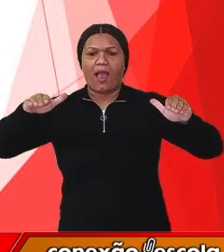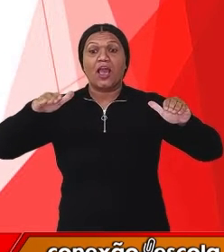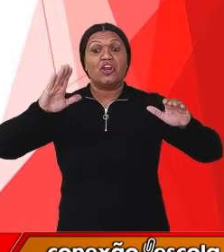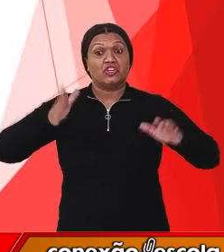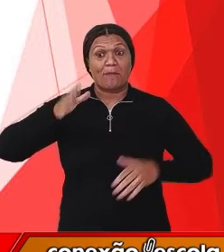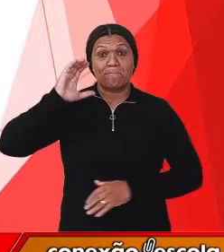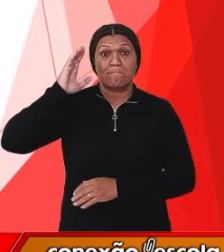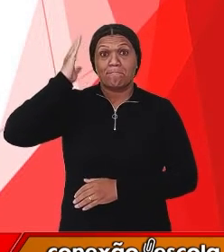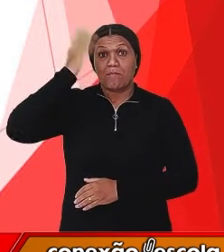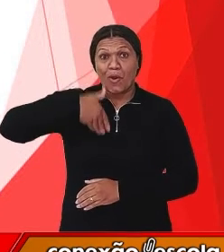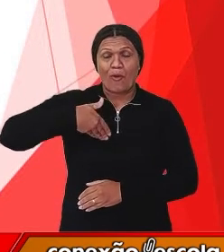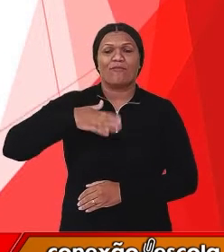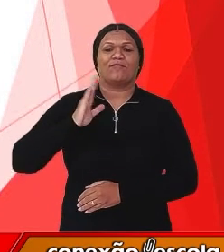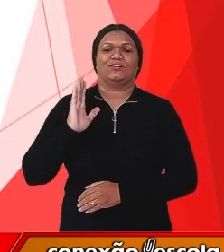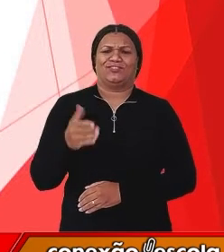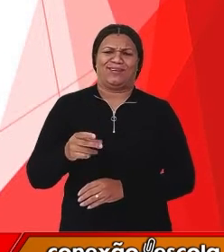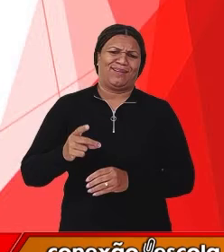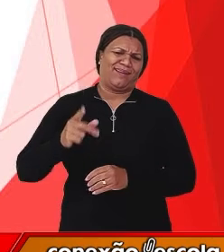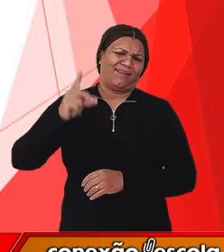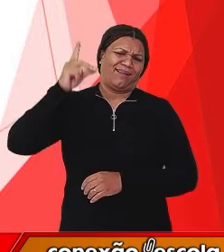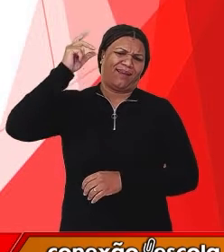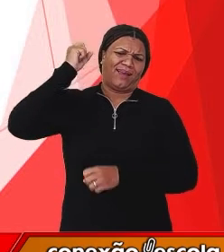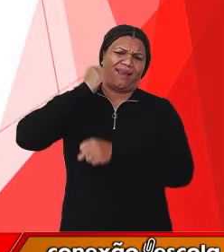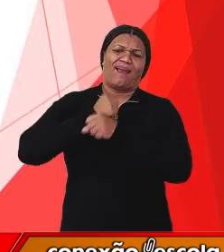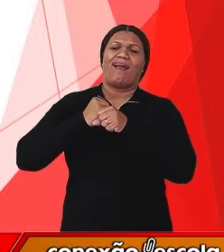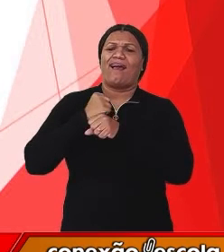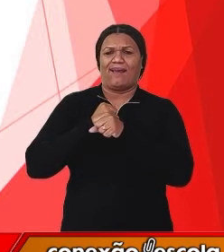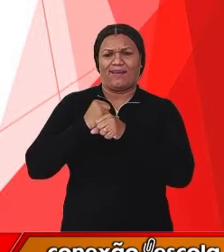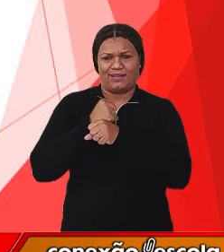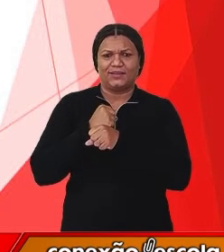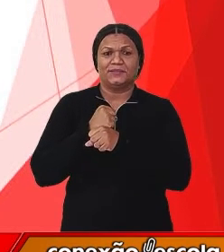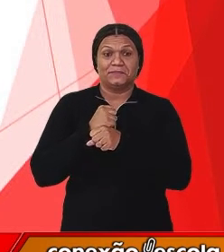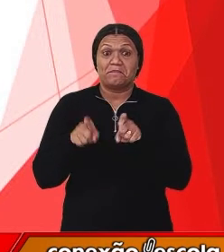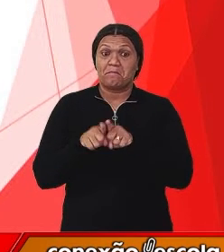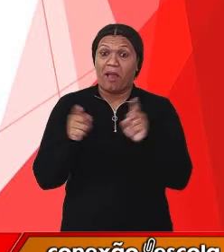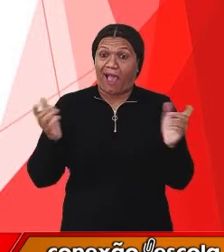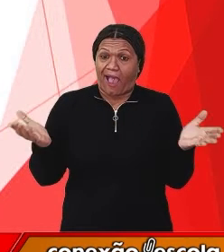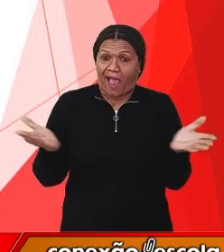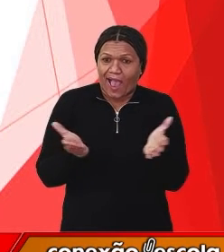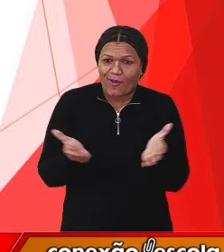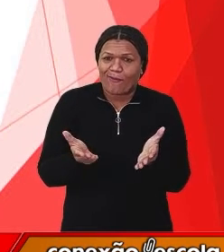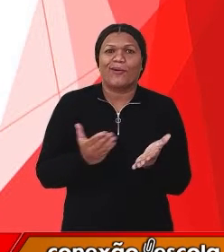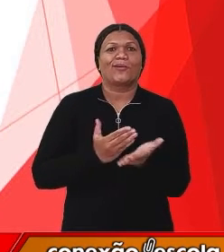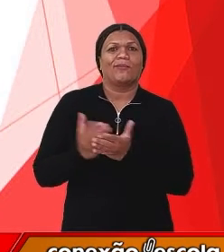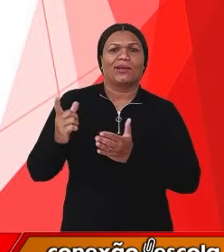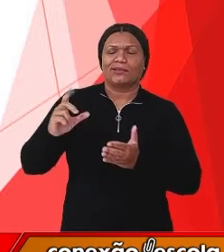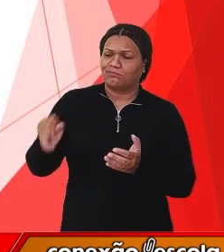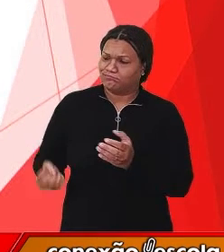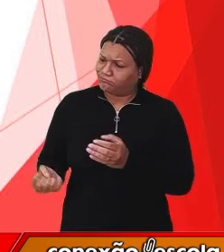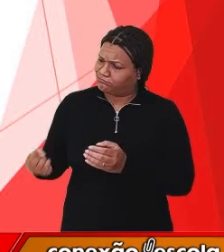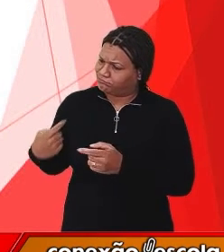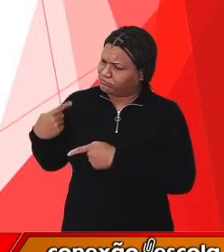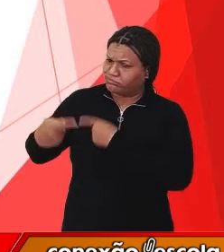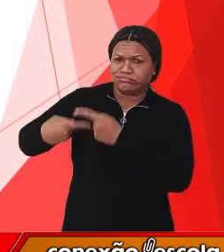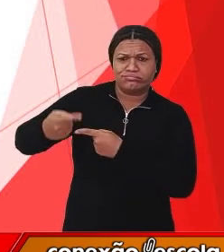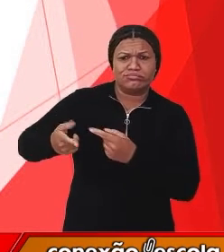cientificamente durante muito e muito tempo, e recentemente nós temos visto esse debate